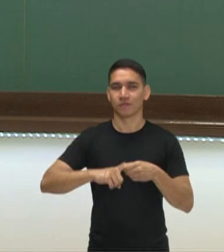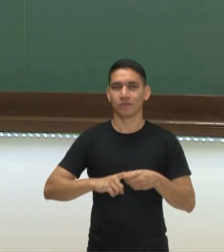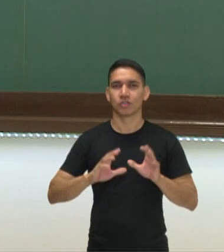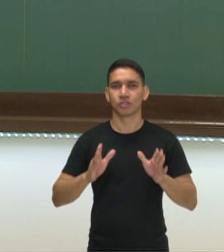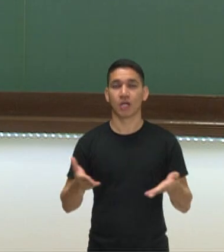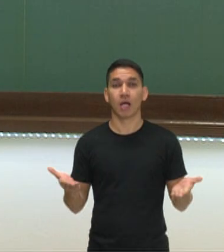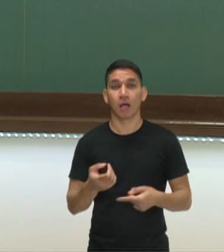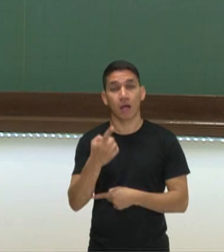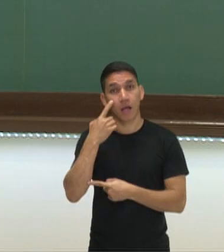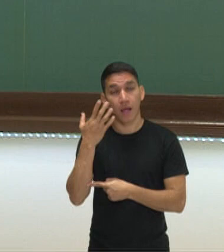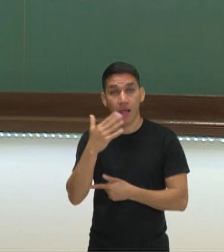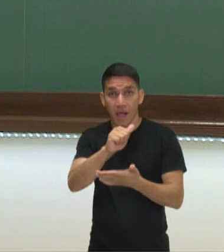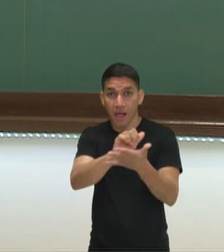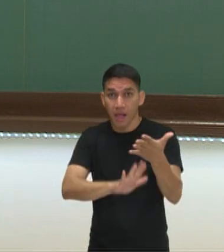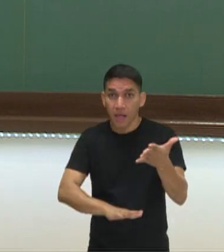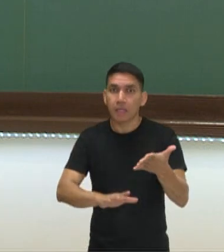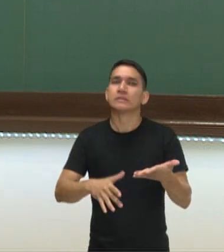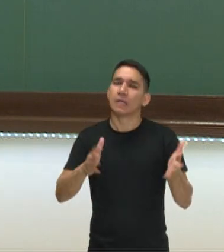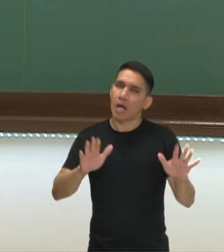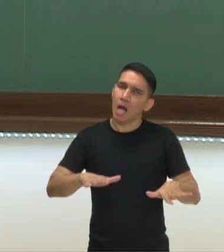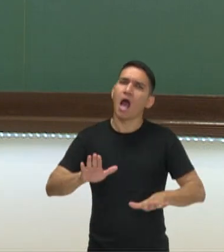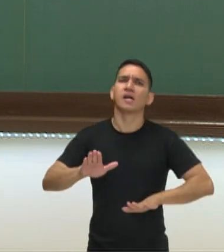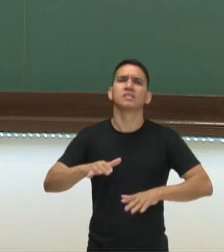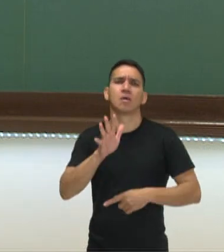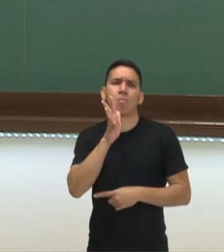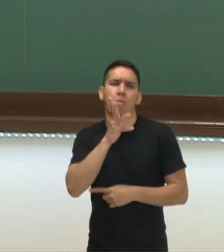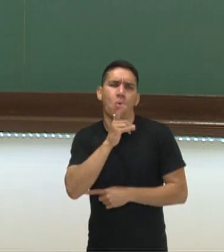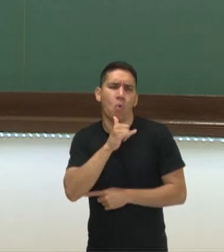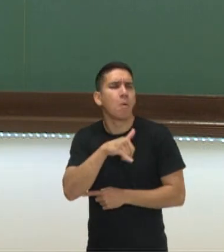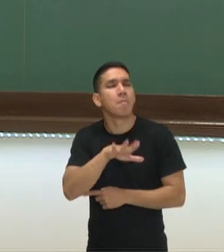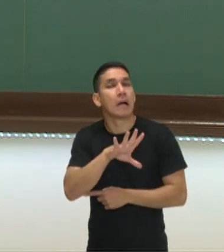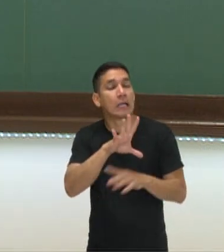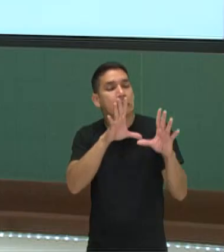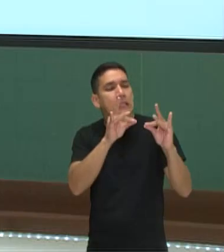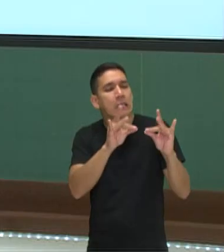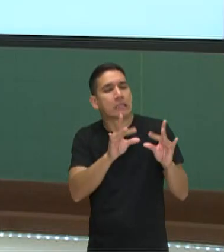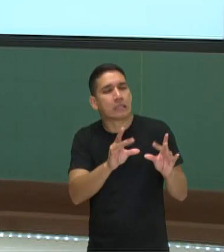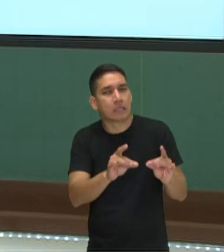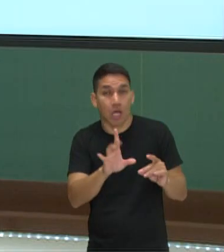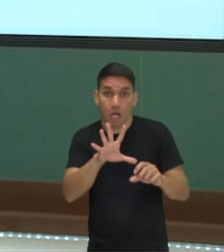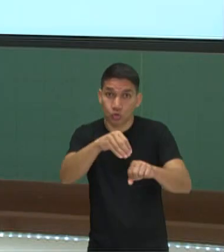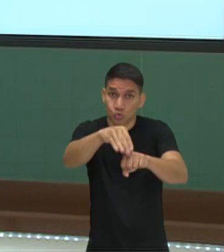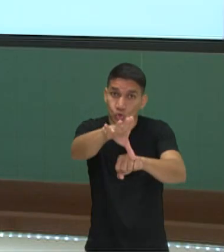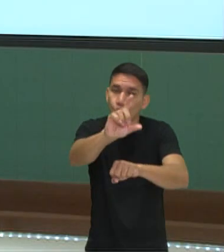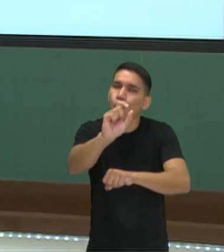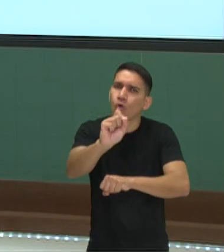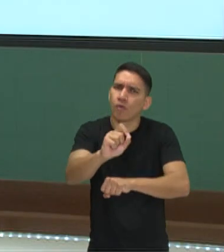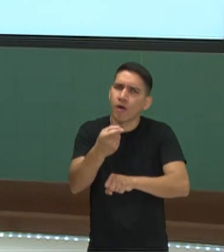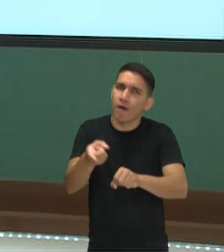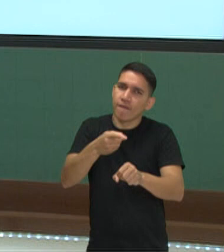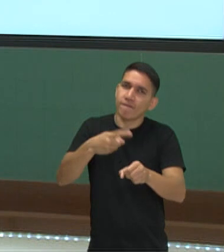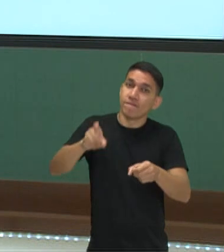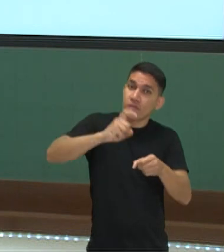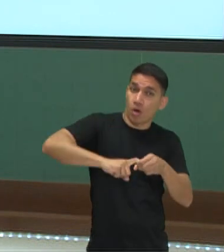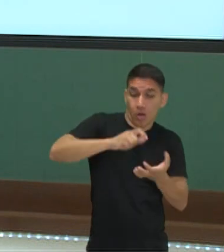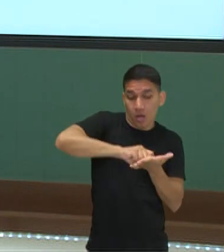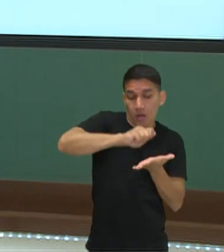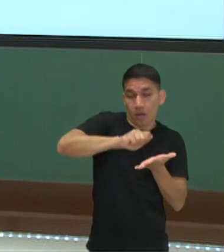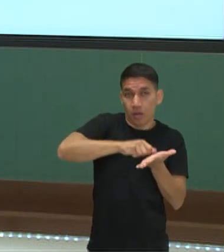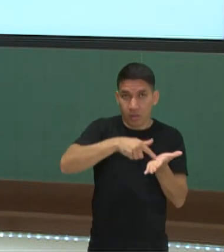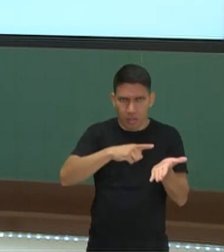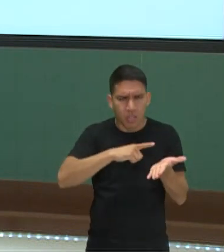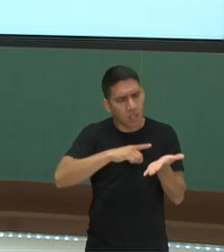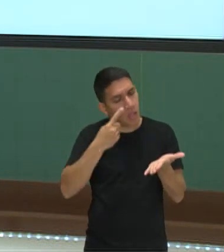retornamos. Então essa atividade ela demora um pouquinho mais de tempo, ela é mais elaborada. Uma sugestão, volte no seu caderno para